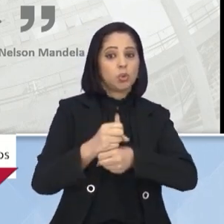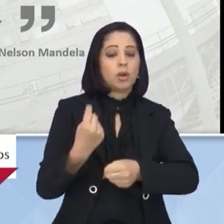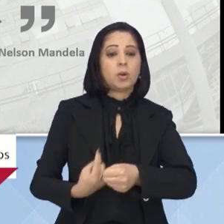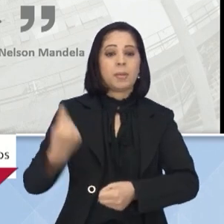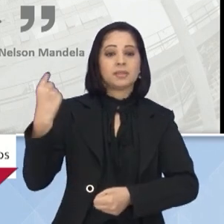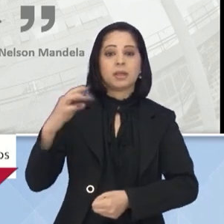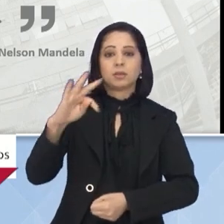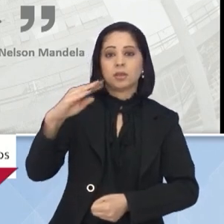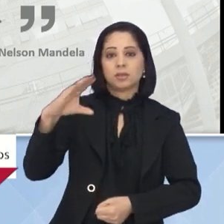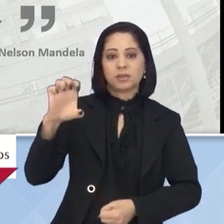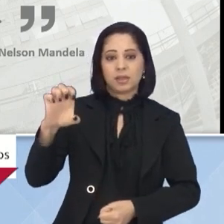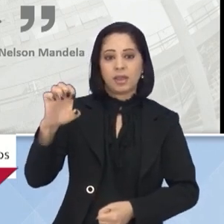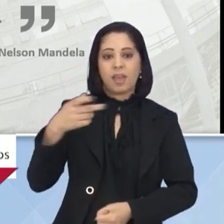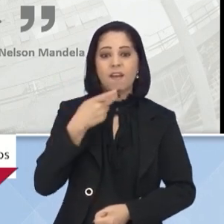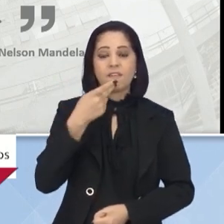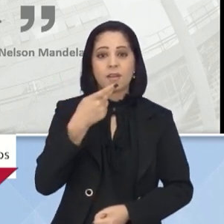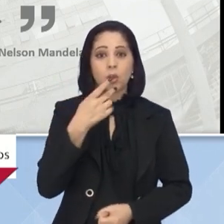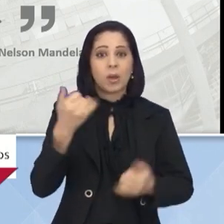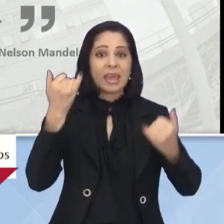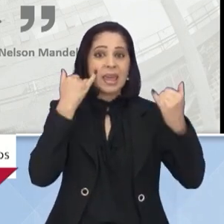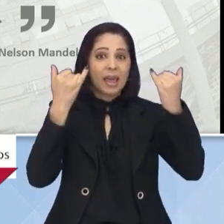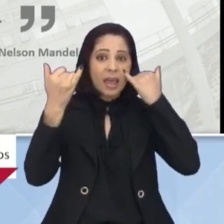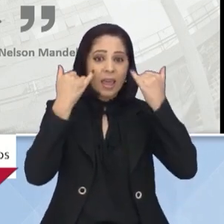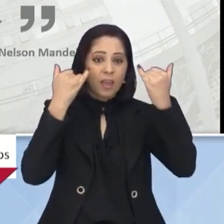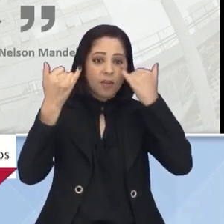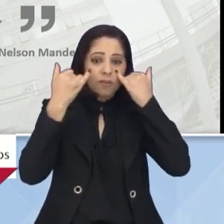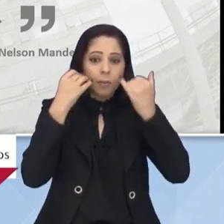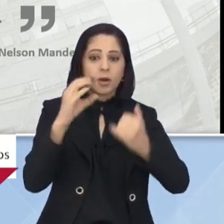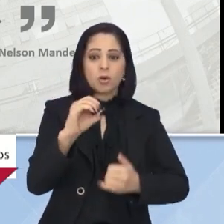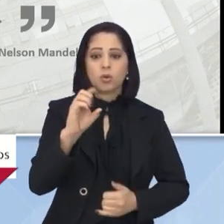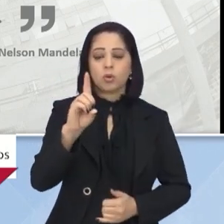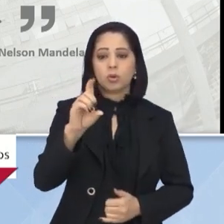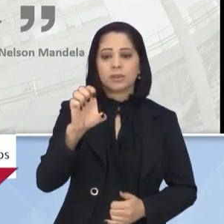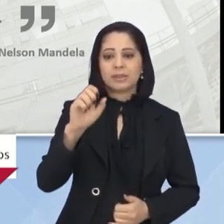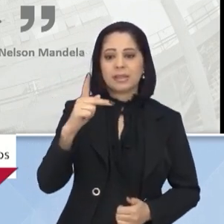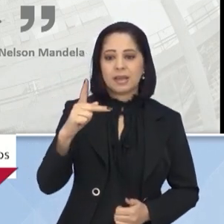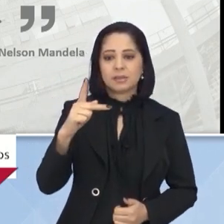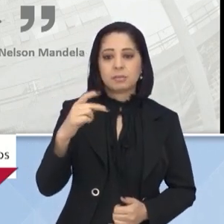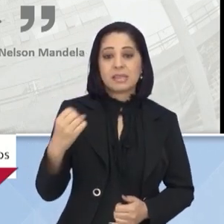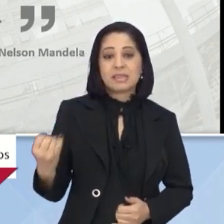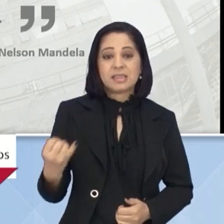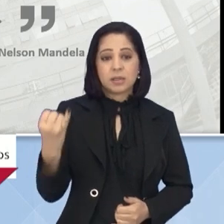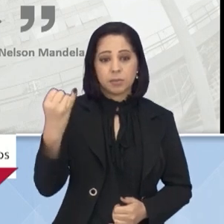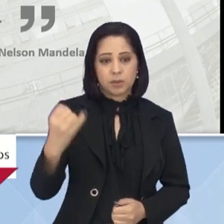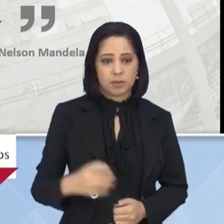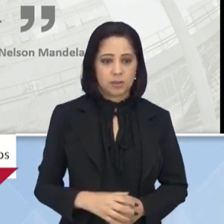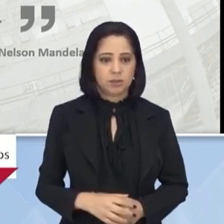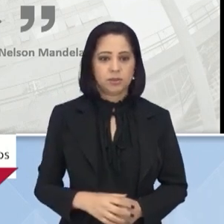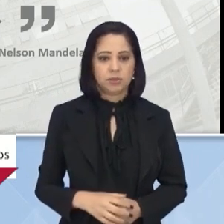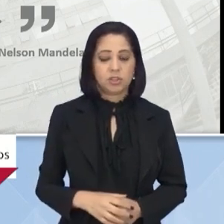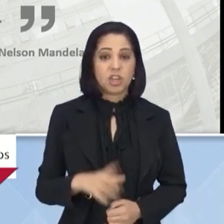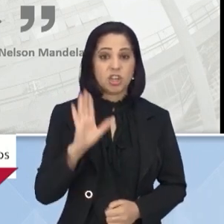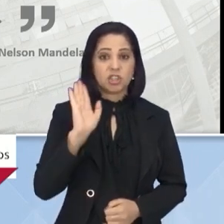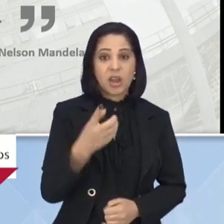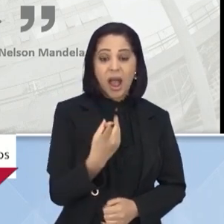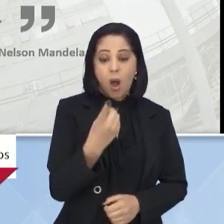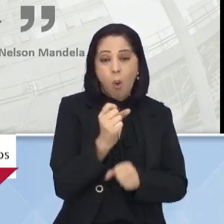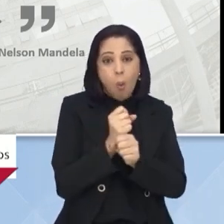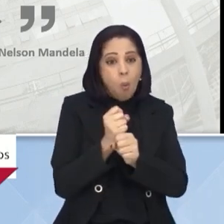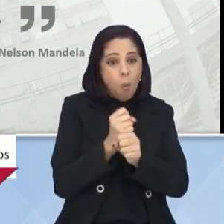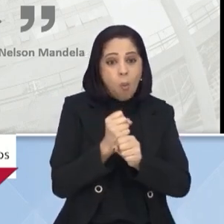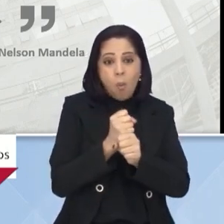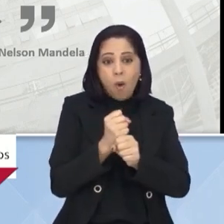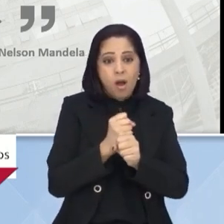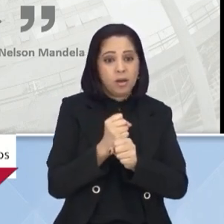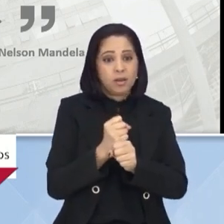Contas tornou obrigatória a remessa de informações ao audesp fase 5 Nós já vamos completar um ano do sistema